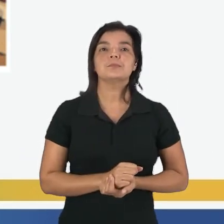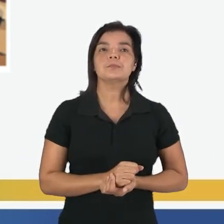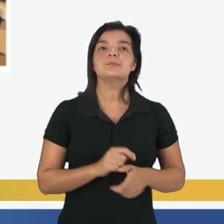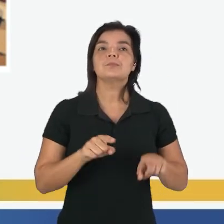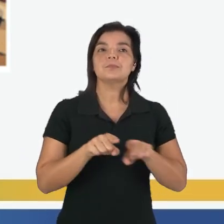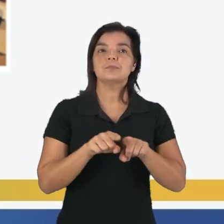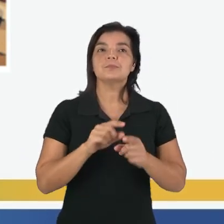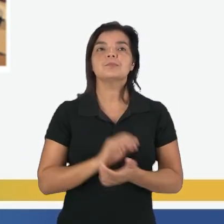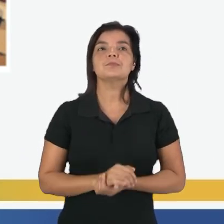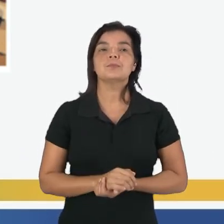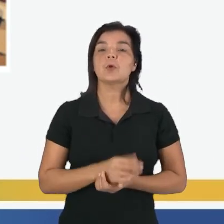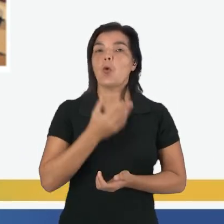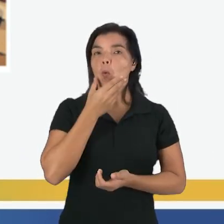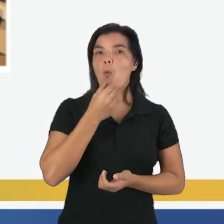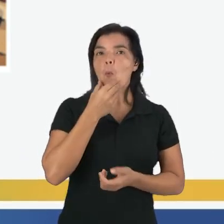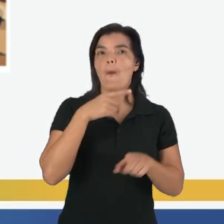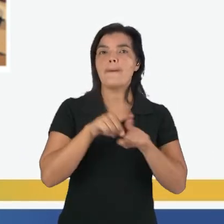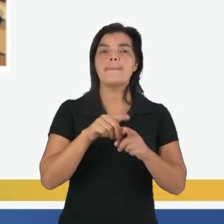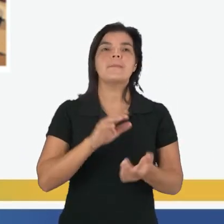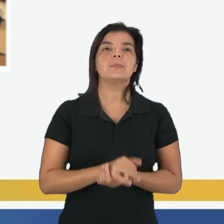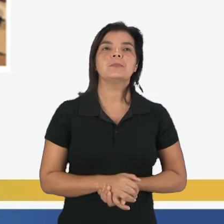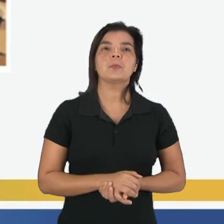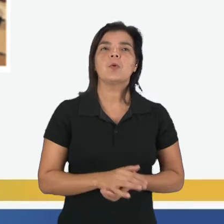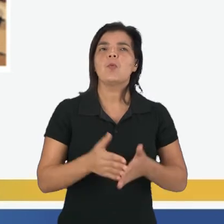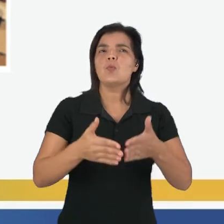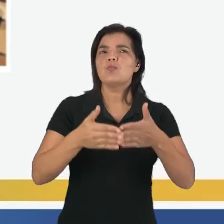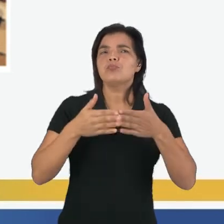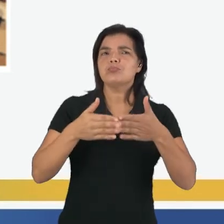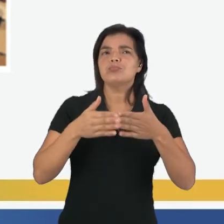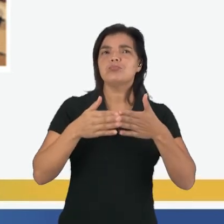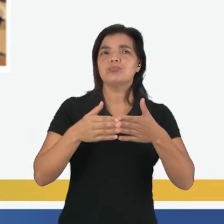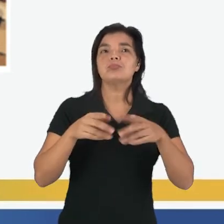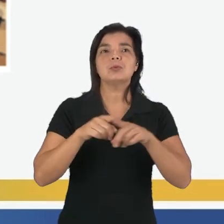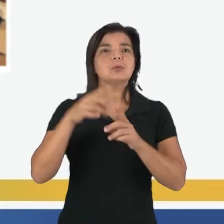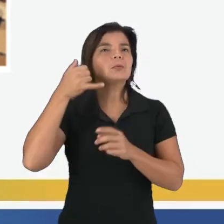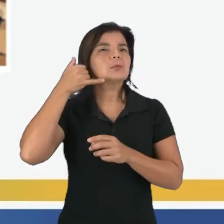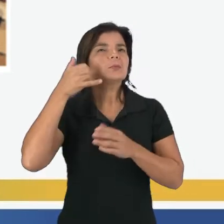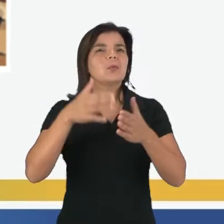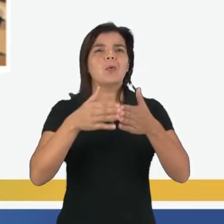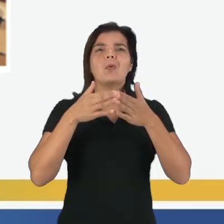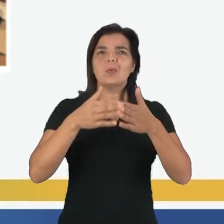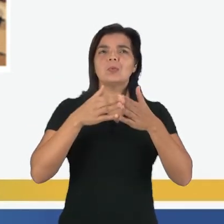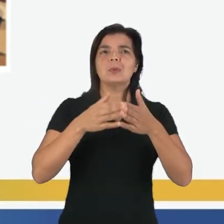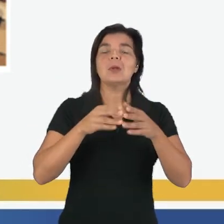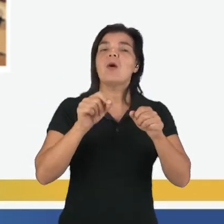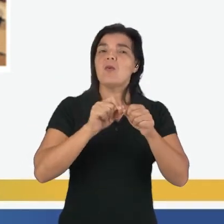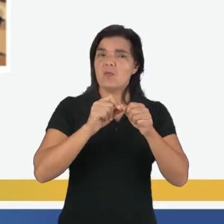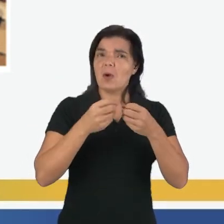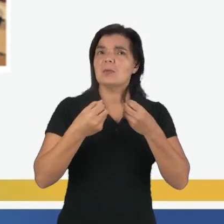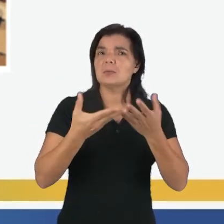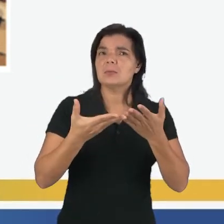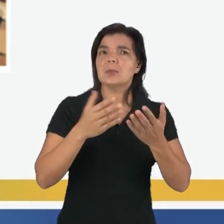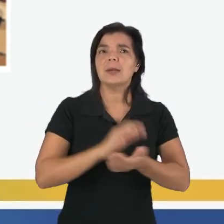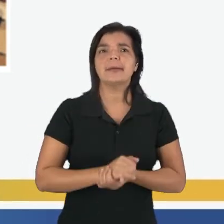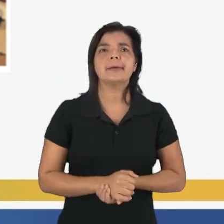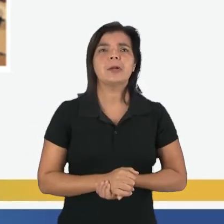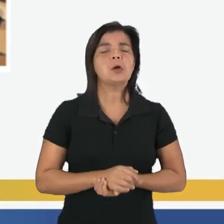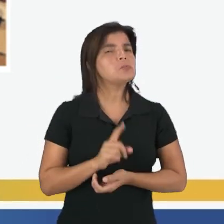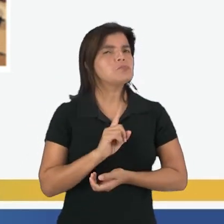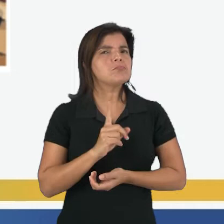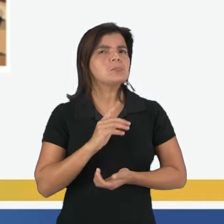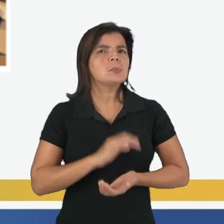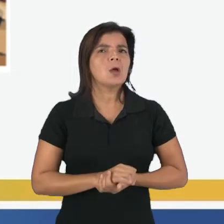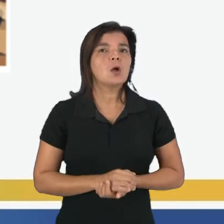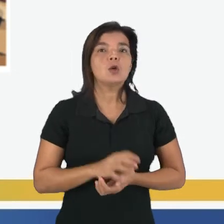Chico Bacon Pizzaiolo, e aí ele diz... ele está atendendo ao telefone, né? Por favor, faz entrega? E ele fala,